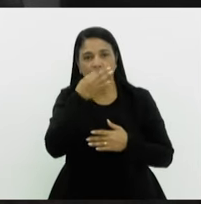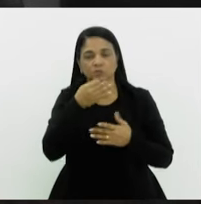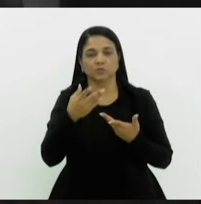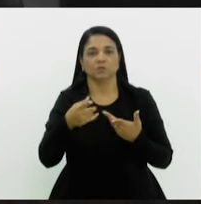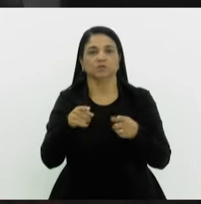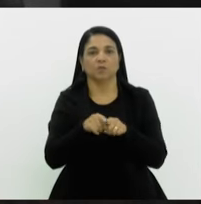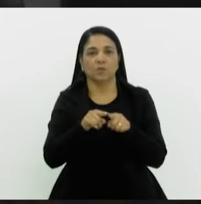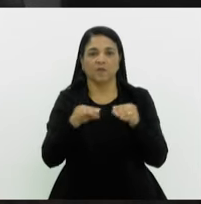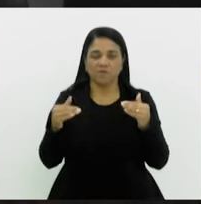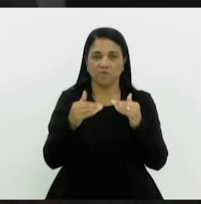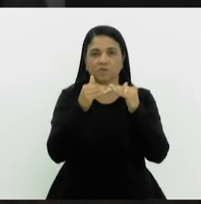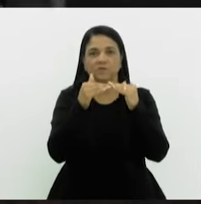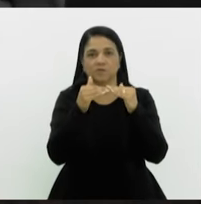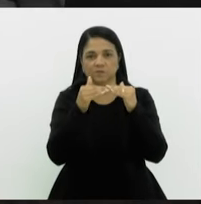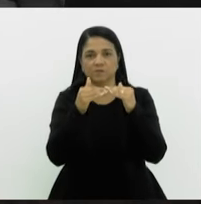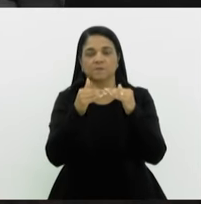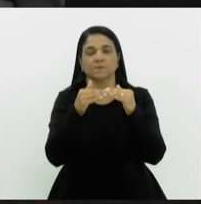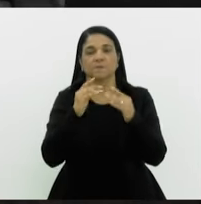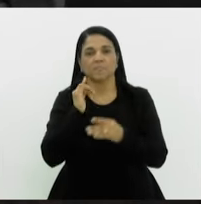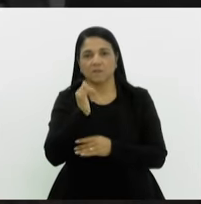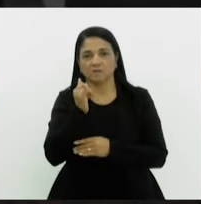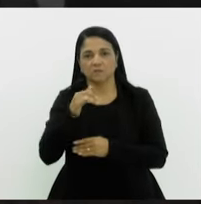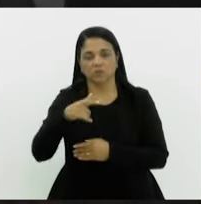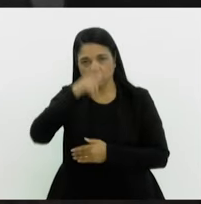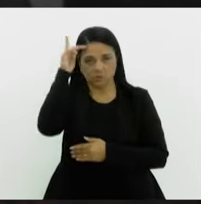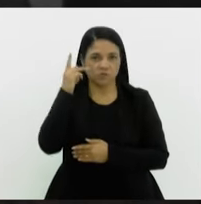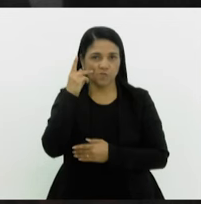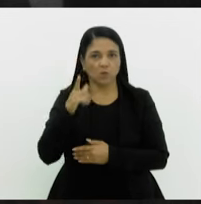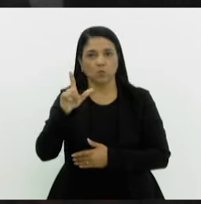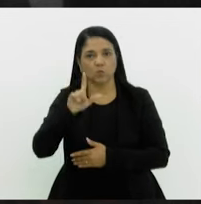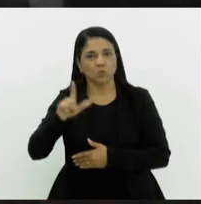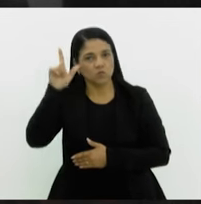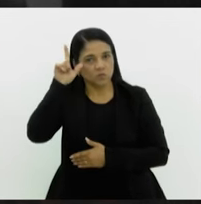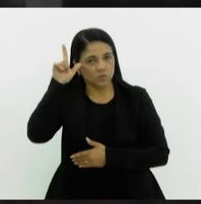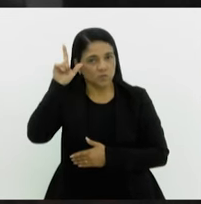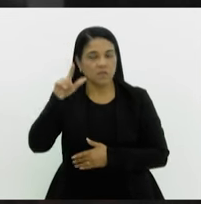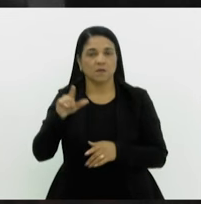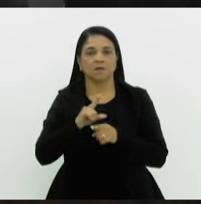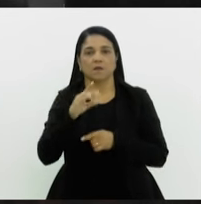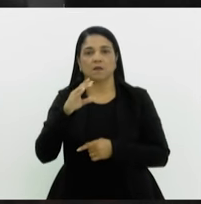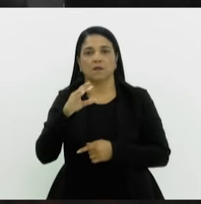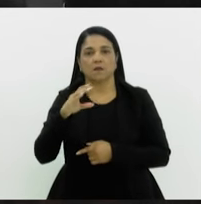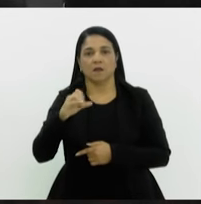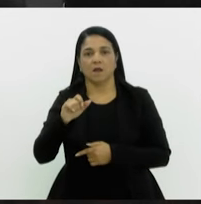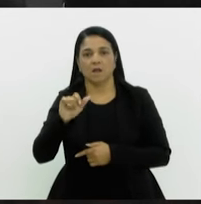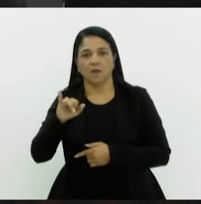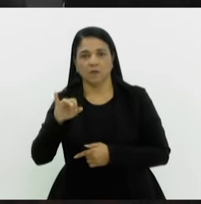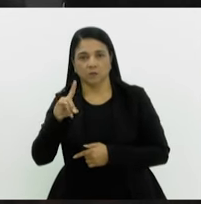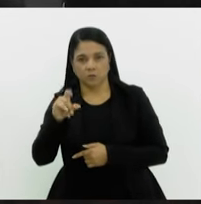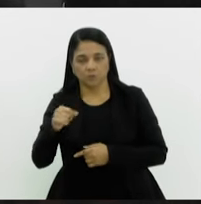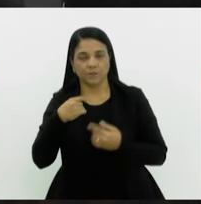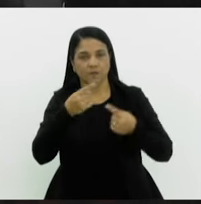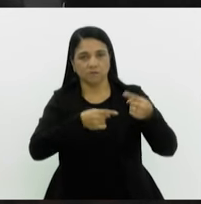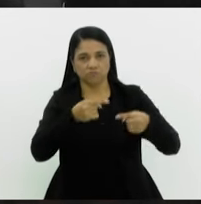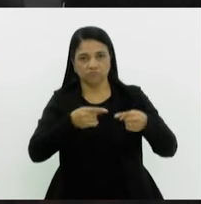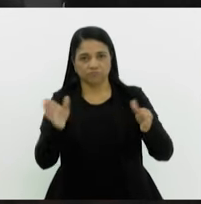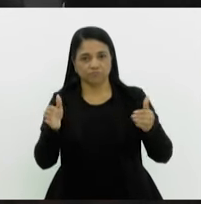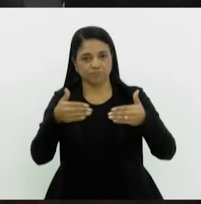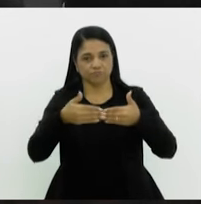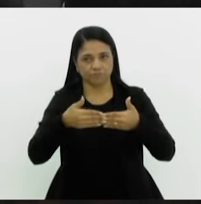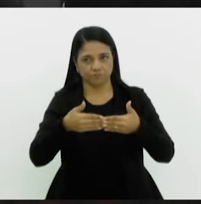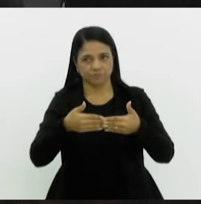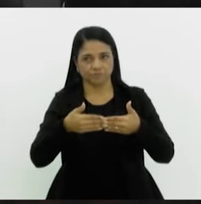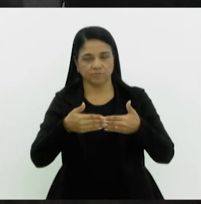emenda. Relatores, deputados Luiz Paulo, Lucinha e Cláudio Caiado. Em discussão, não havendo quem